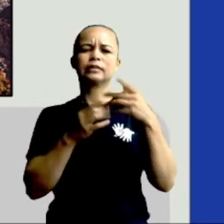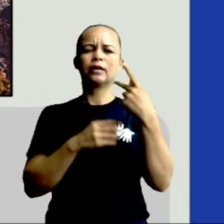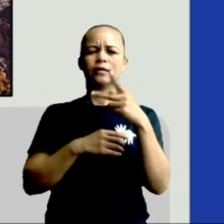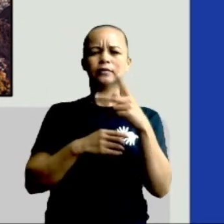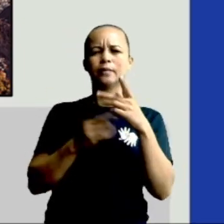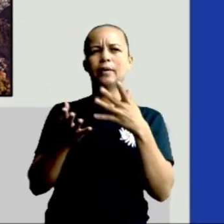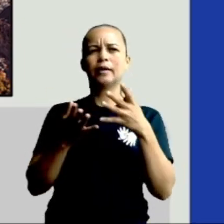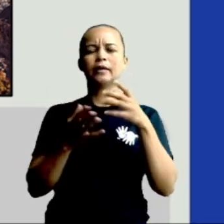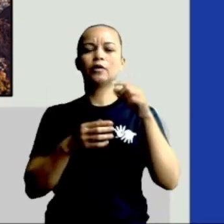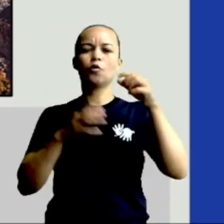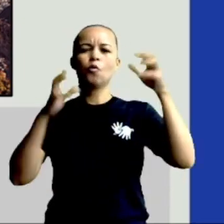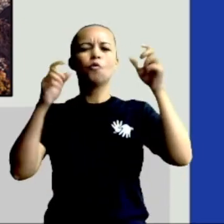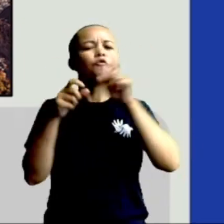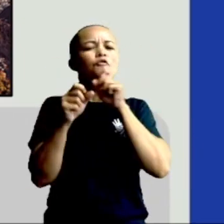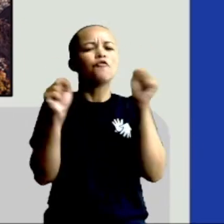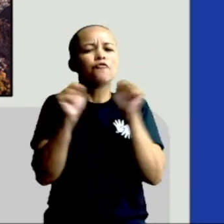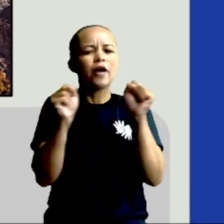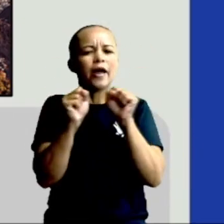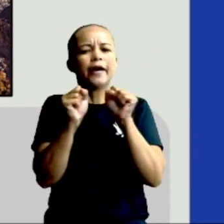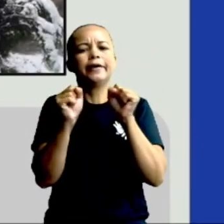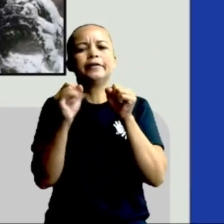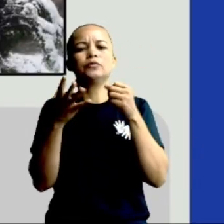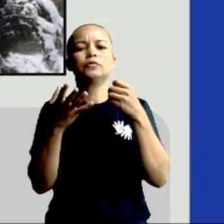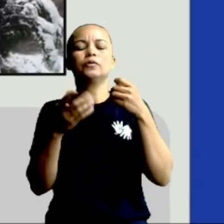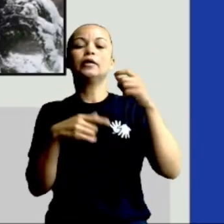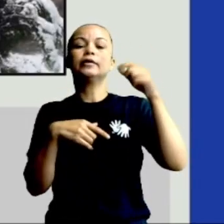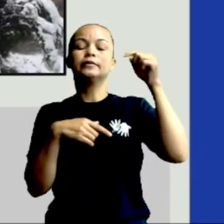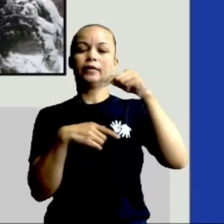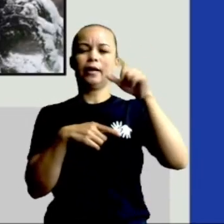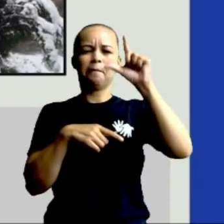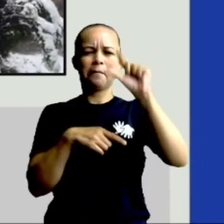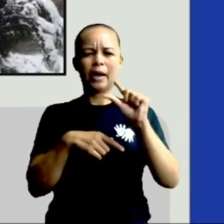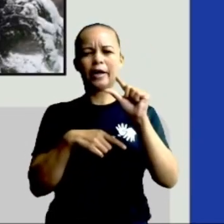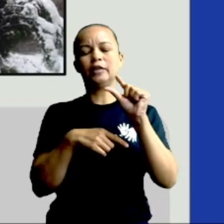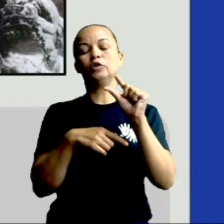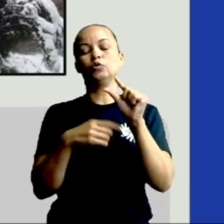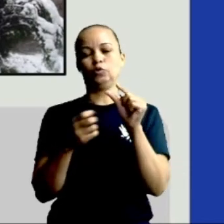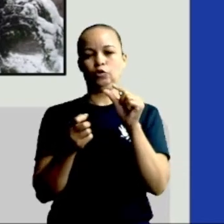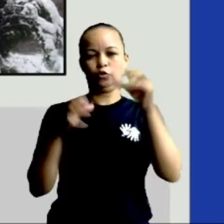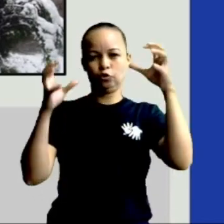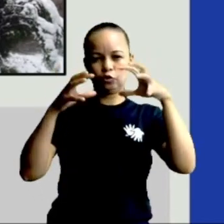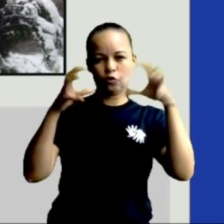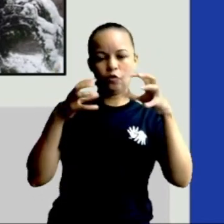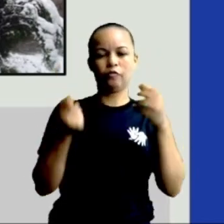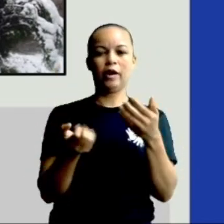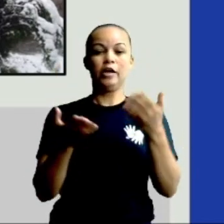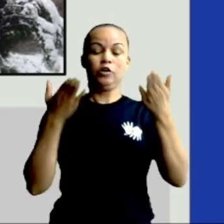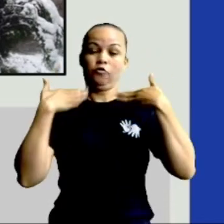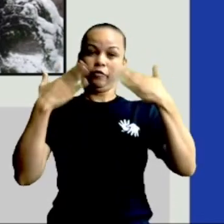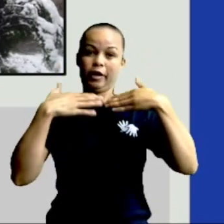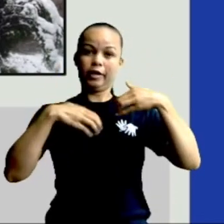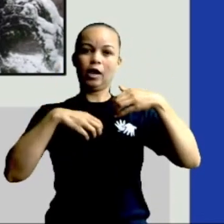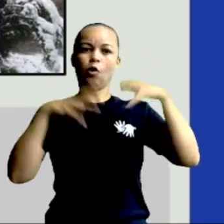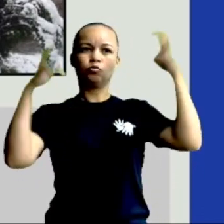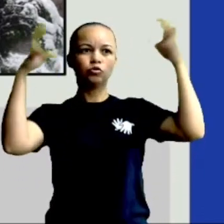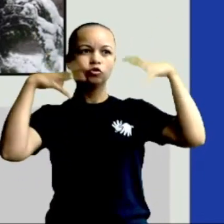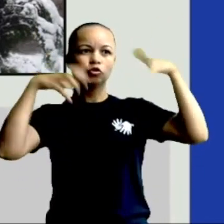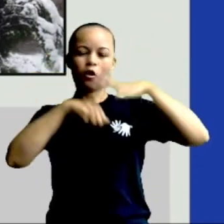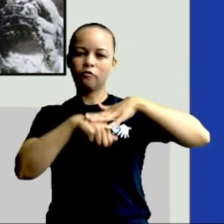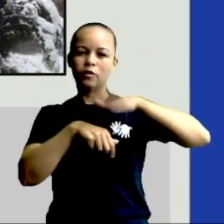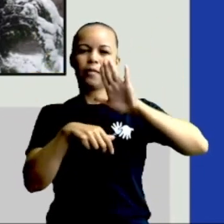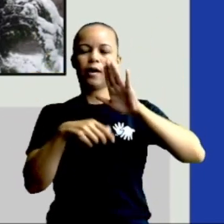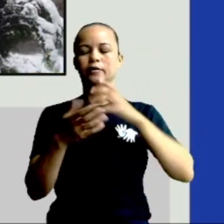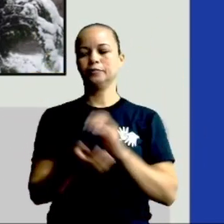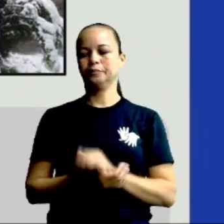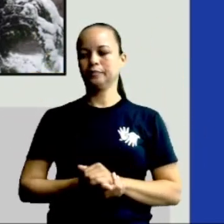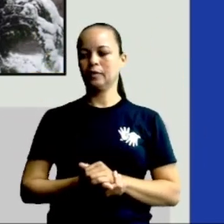inverno tem menos chuvas e o verão chove mais, tá certo? E aí vamos para a região sul. A região sul é justamente, se vocês olharem